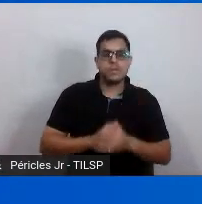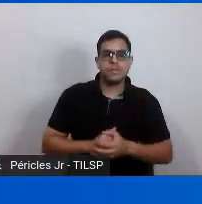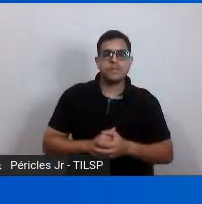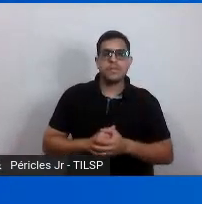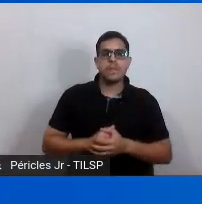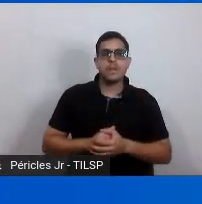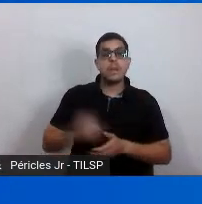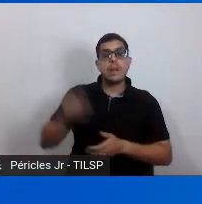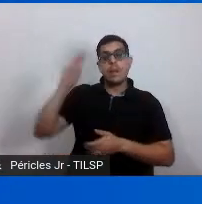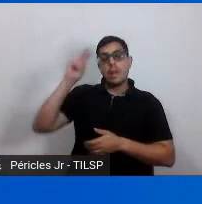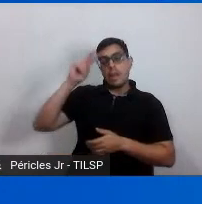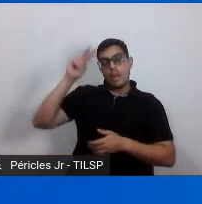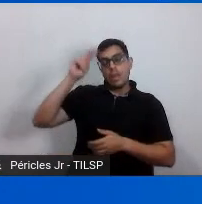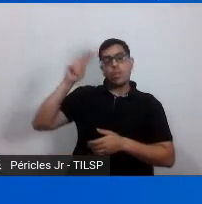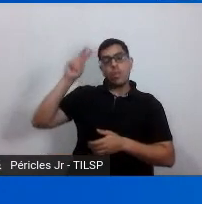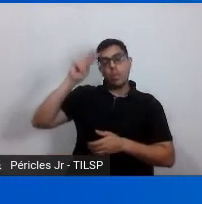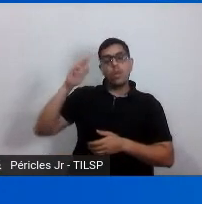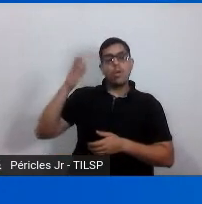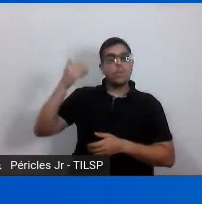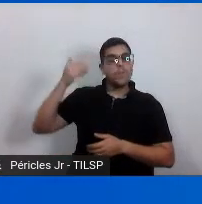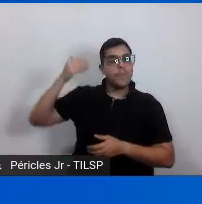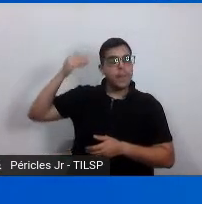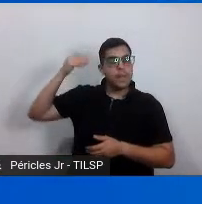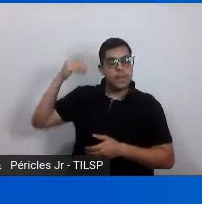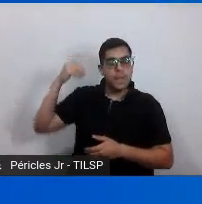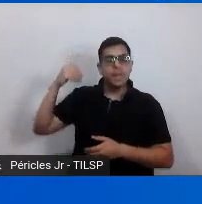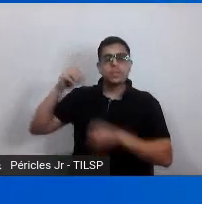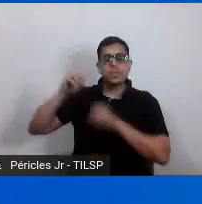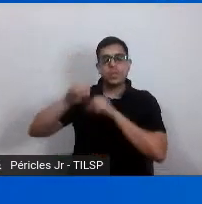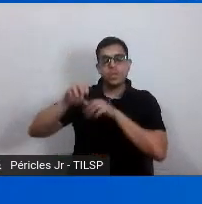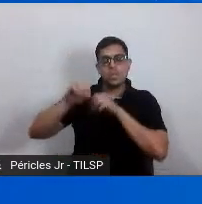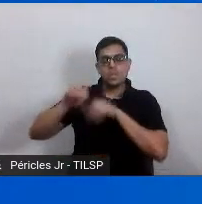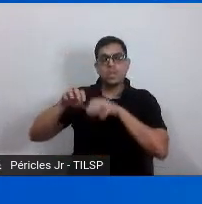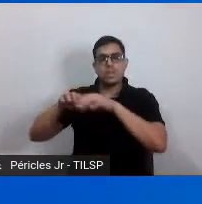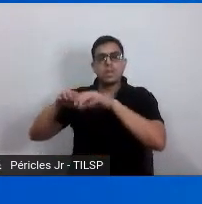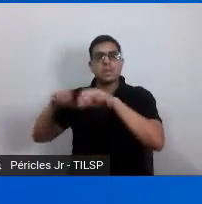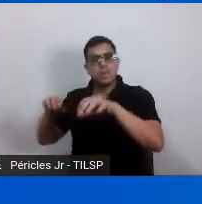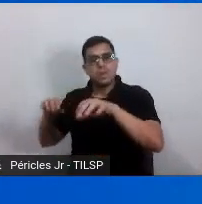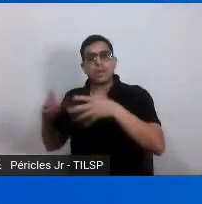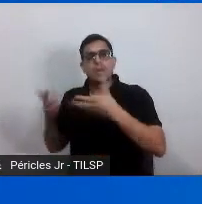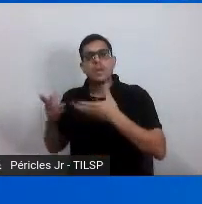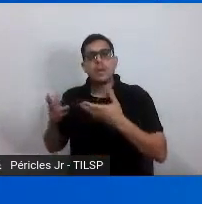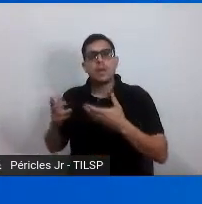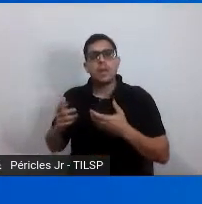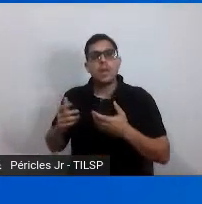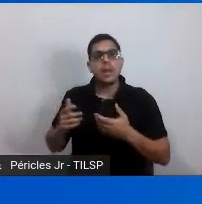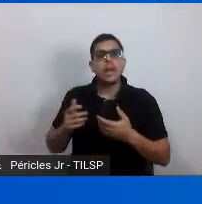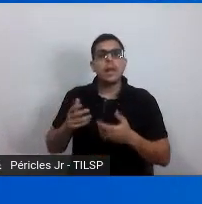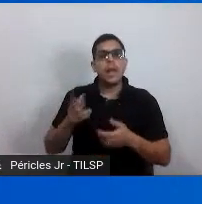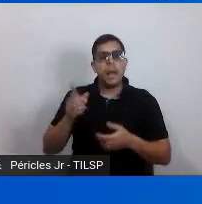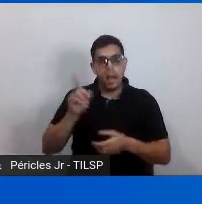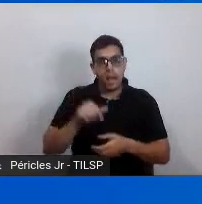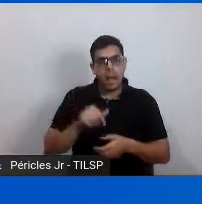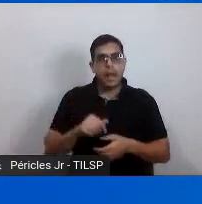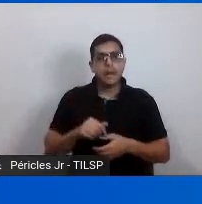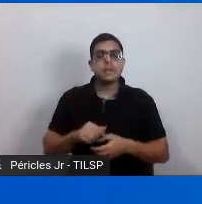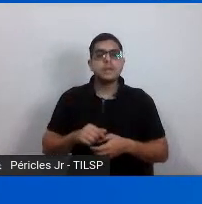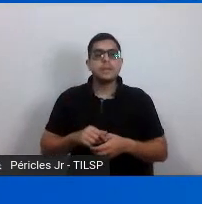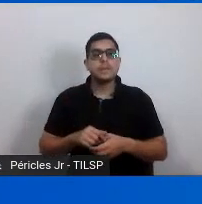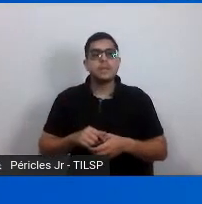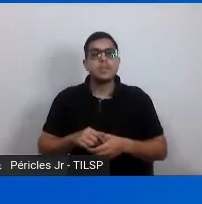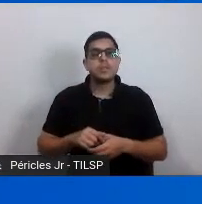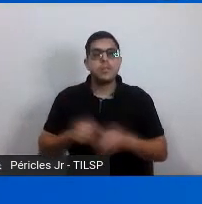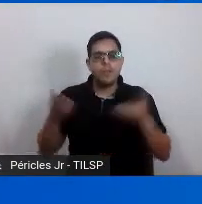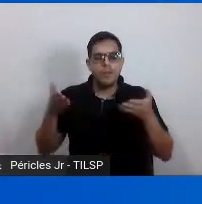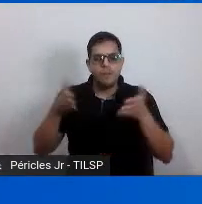a distância tem tido essa preocupação ela vem buscando fazer empoderar esse sujeito para que ele tenha